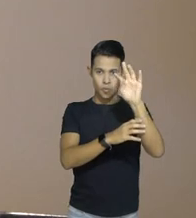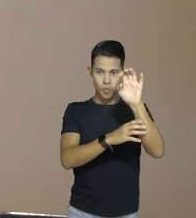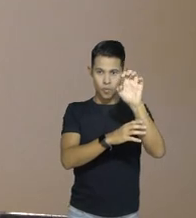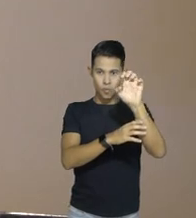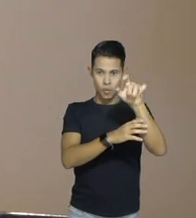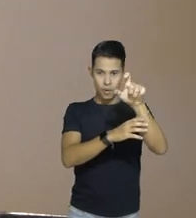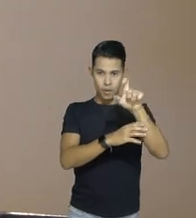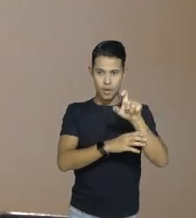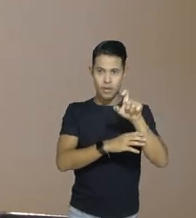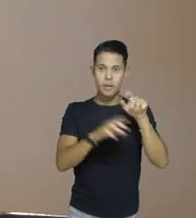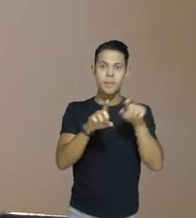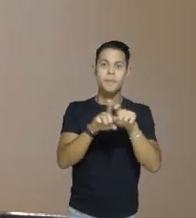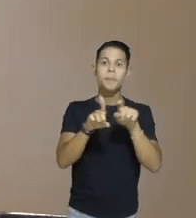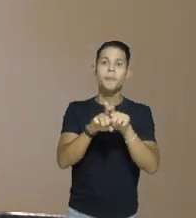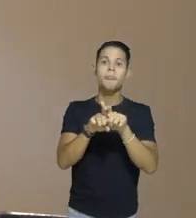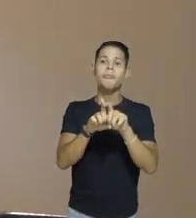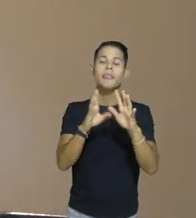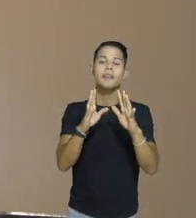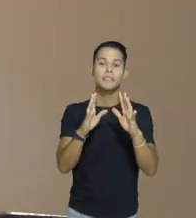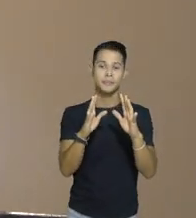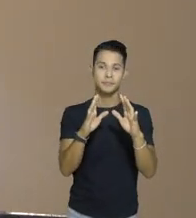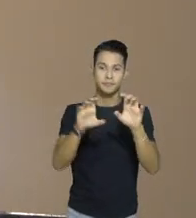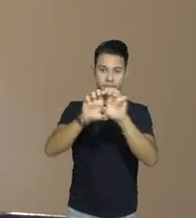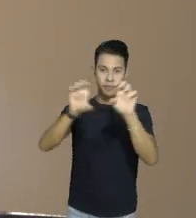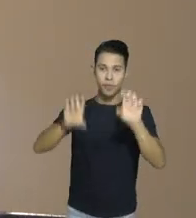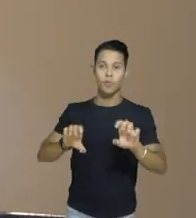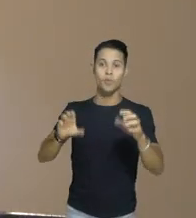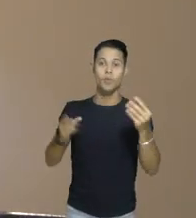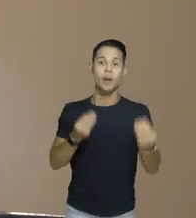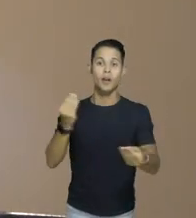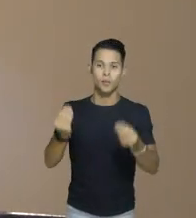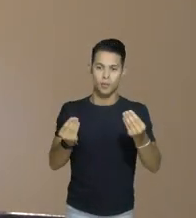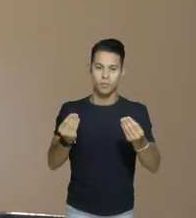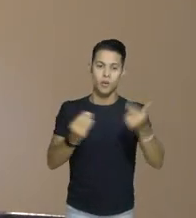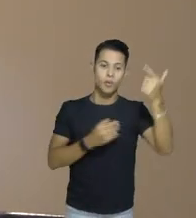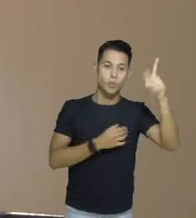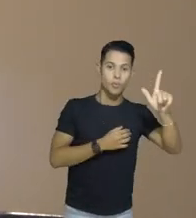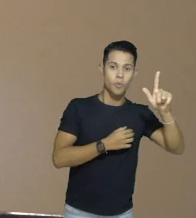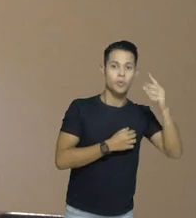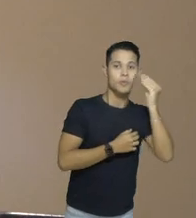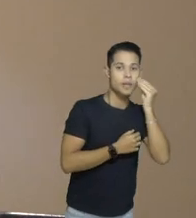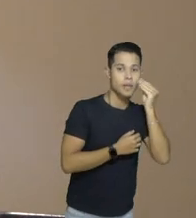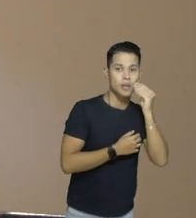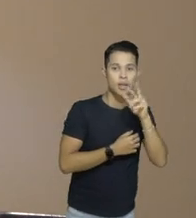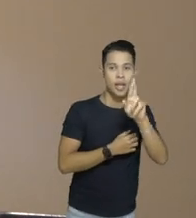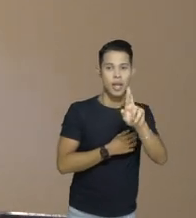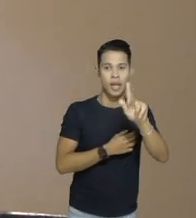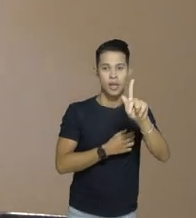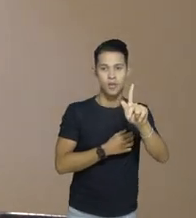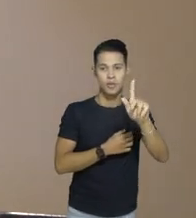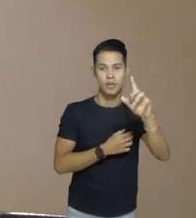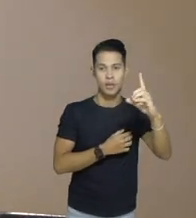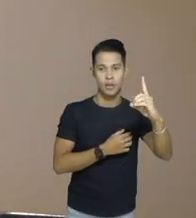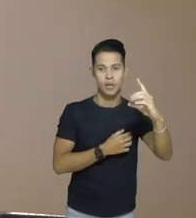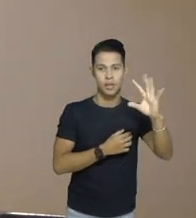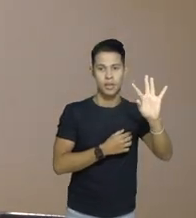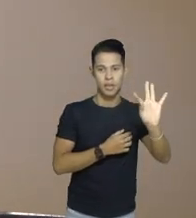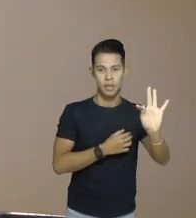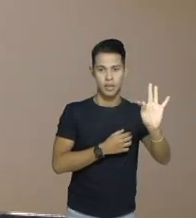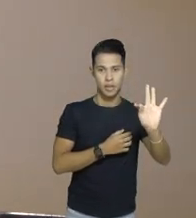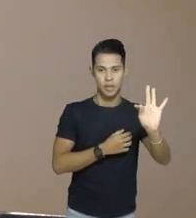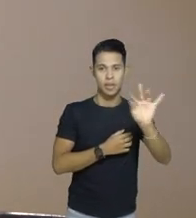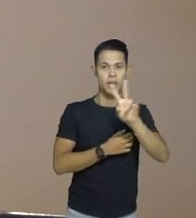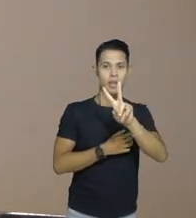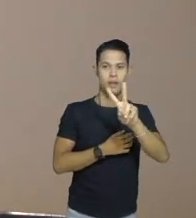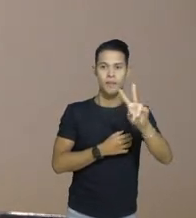quanto que ela está desempenhando. Aí eu vou pegar um outro teste, RGDT. Ela vai ver uma outra